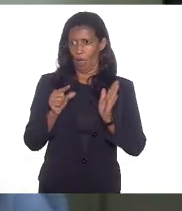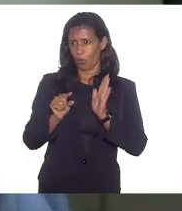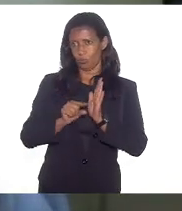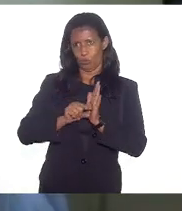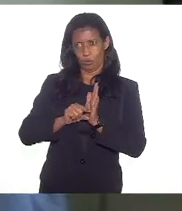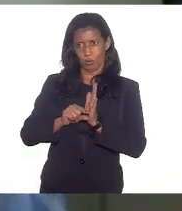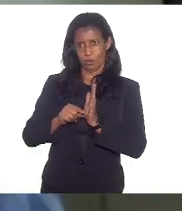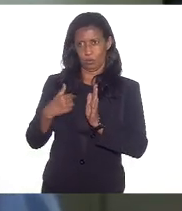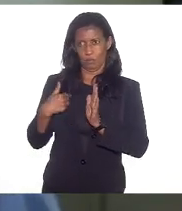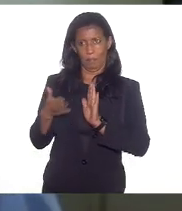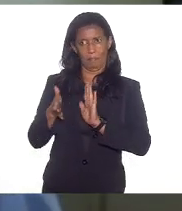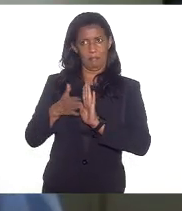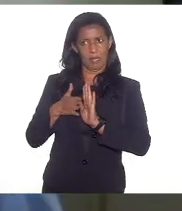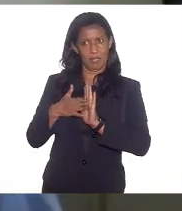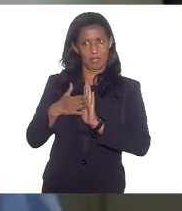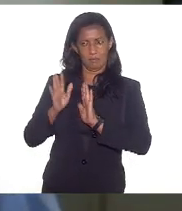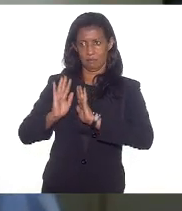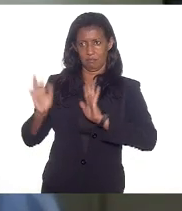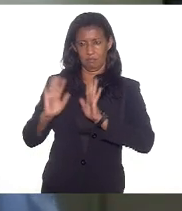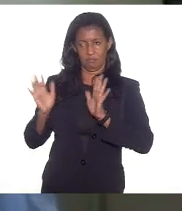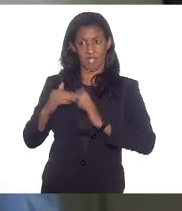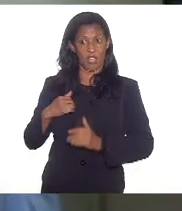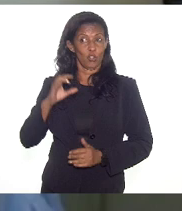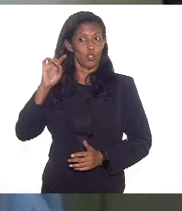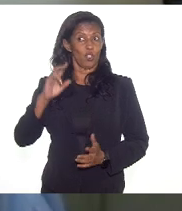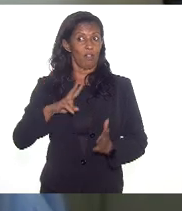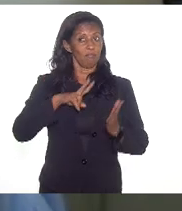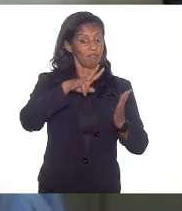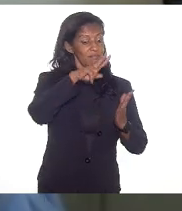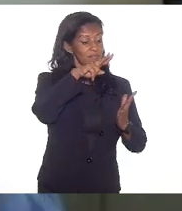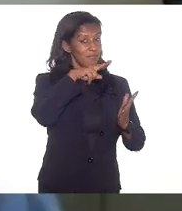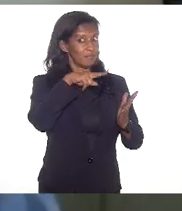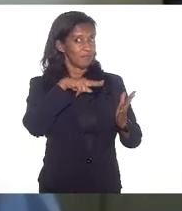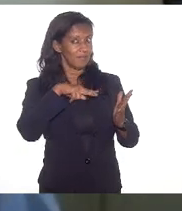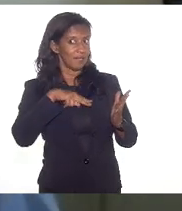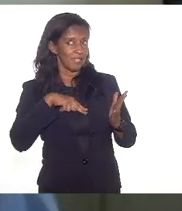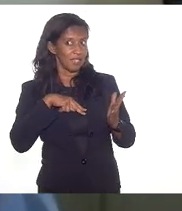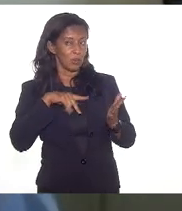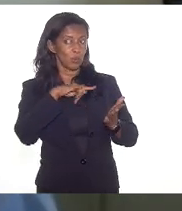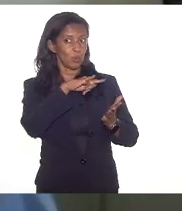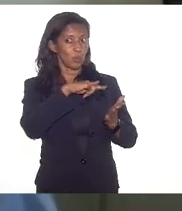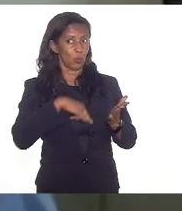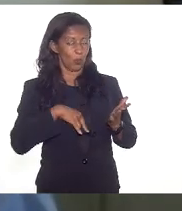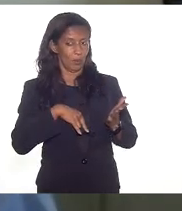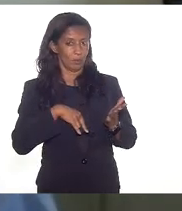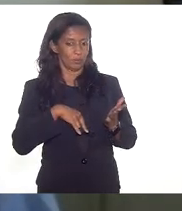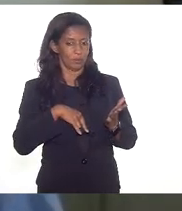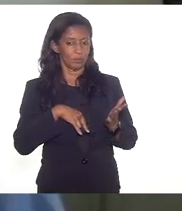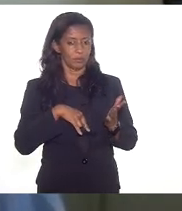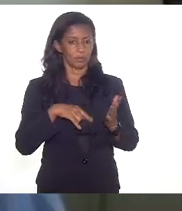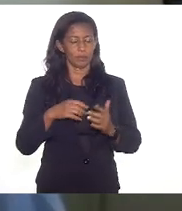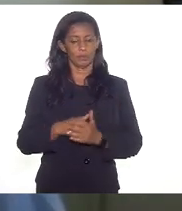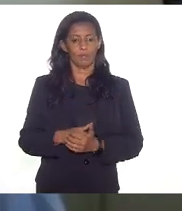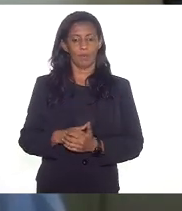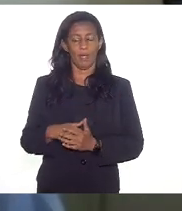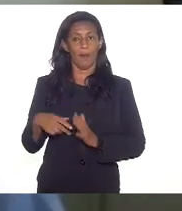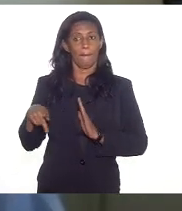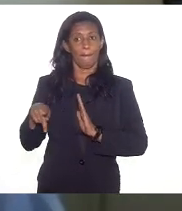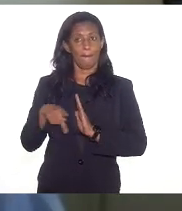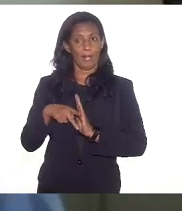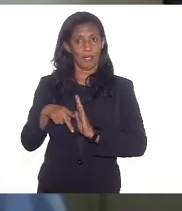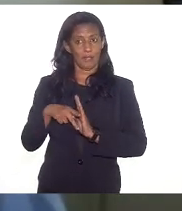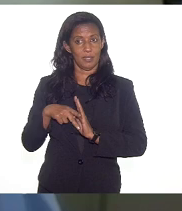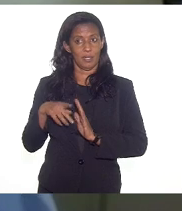parecer, eu fui o leitor do parecer. O parecer é do deputado Márcio